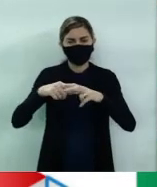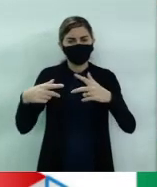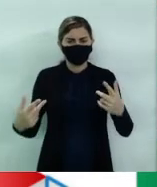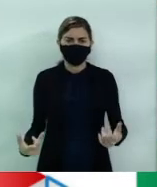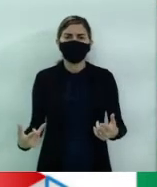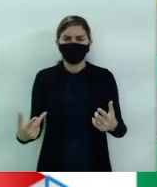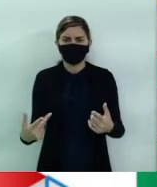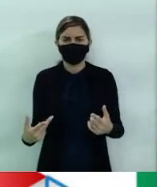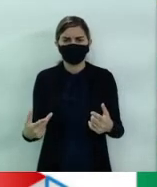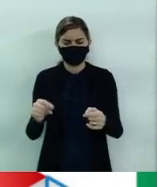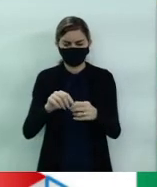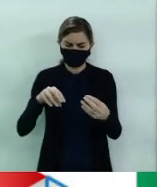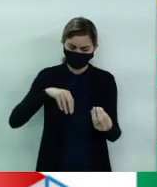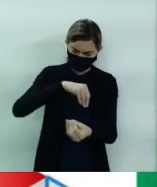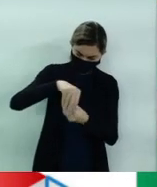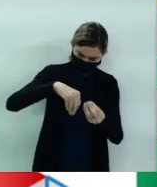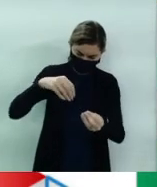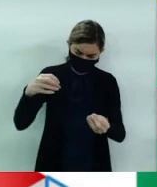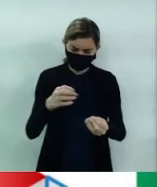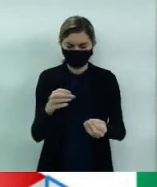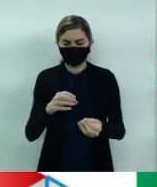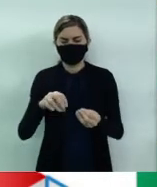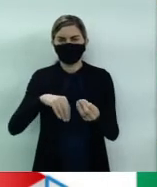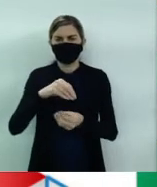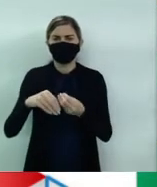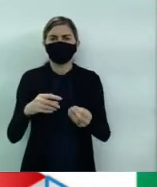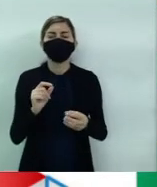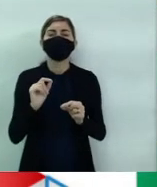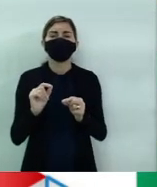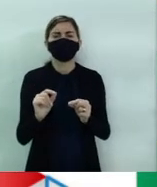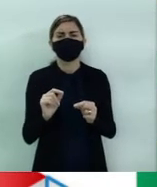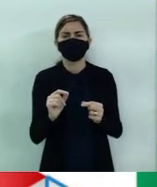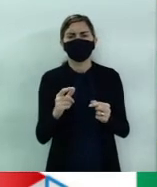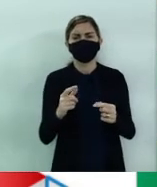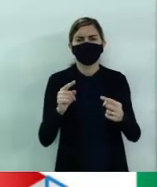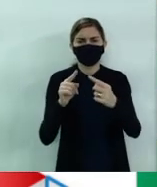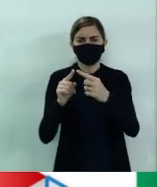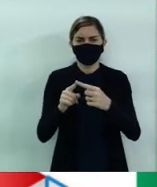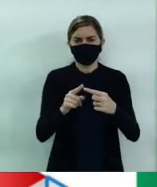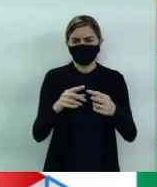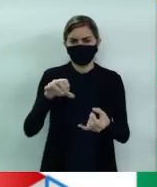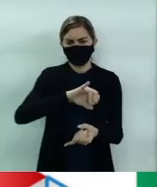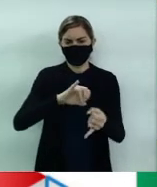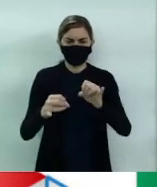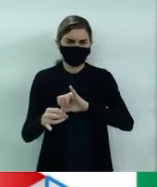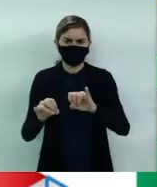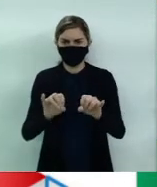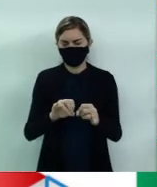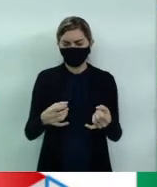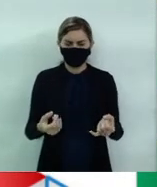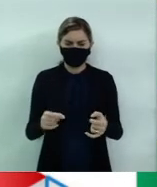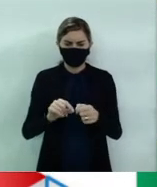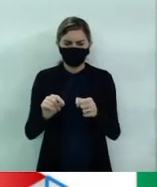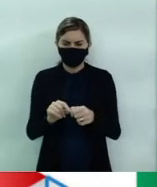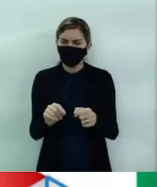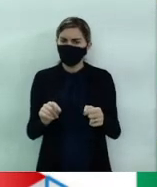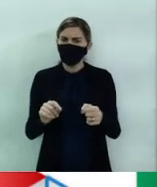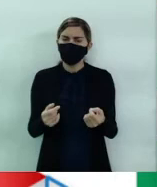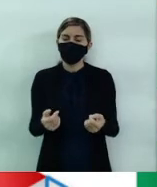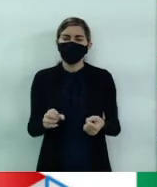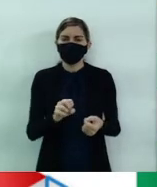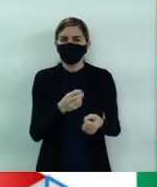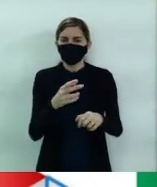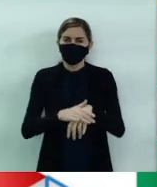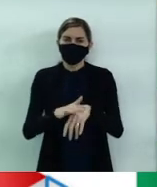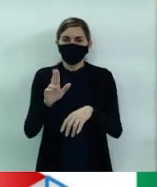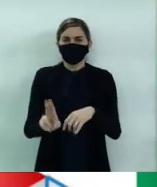por meio de reações. As reações com que ligações químicas sejam quebradas ou formadas,